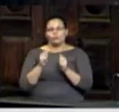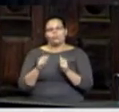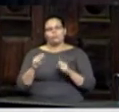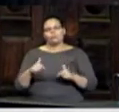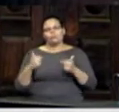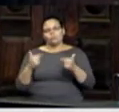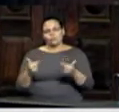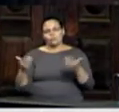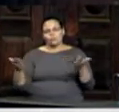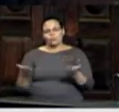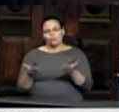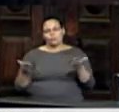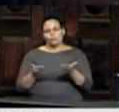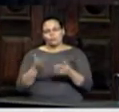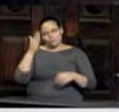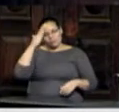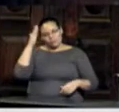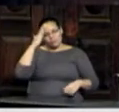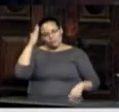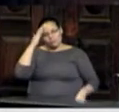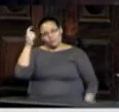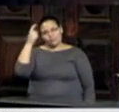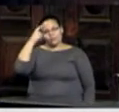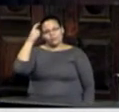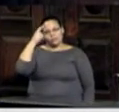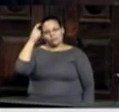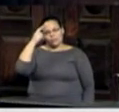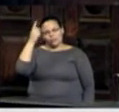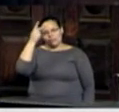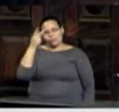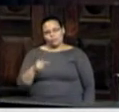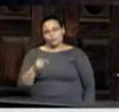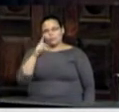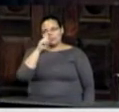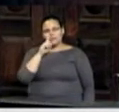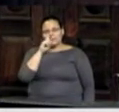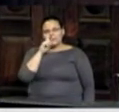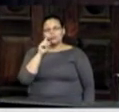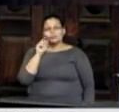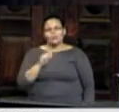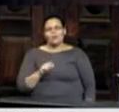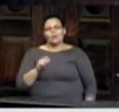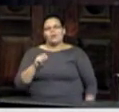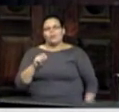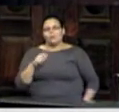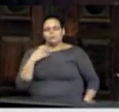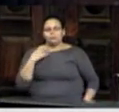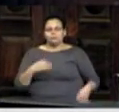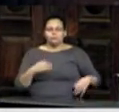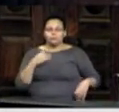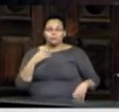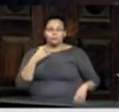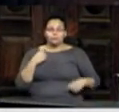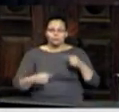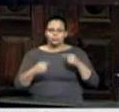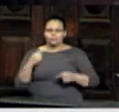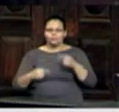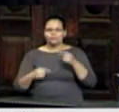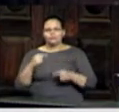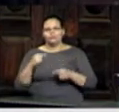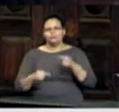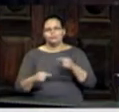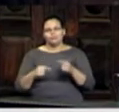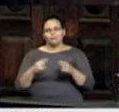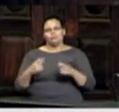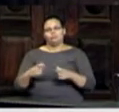ações, hoje sabidamente apensadas, sob o risco de instabilidade política no município, além da notória